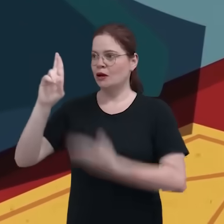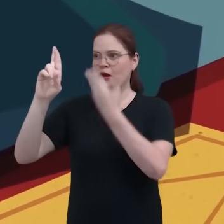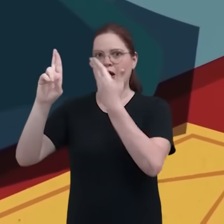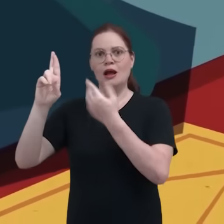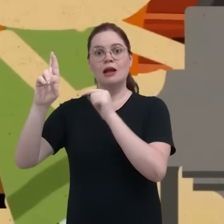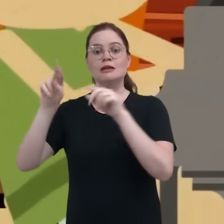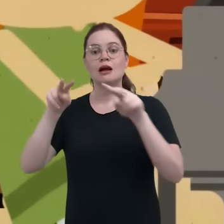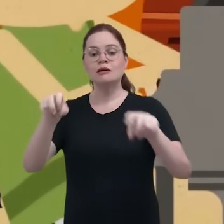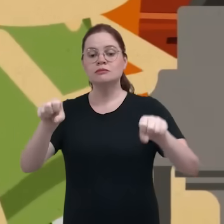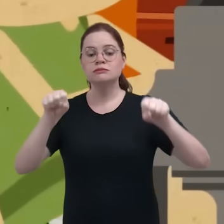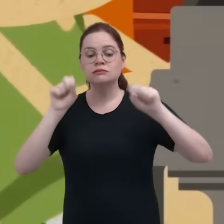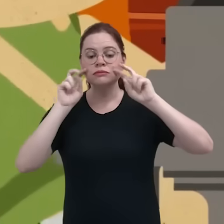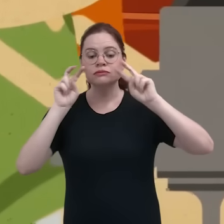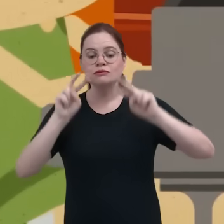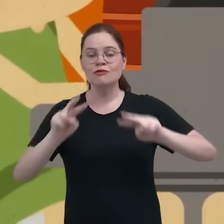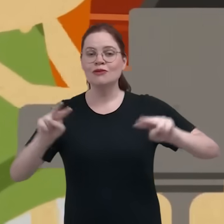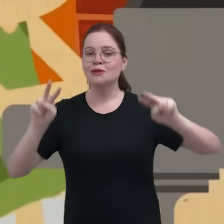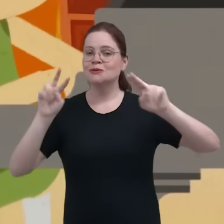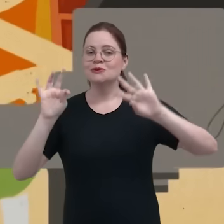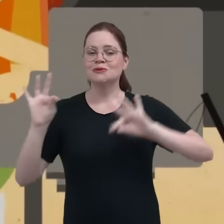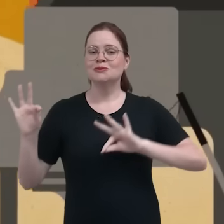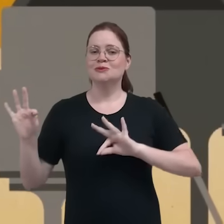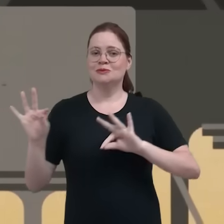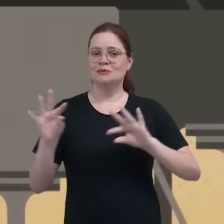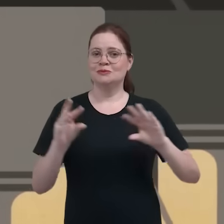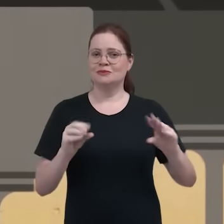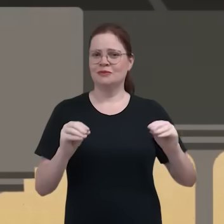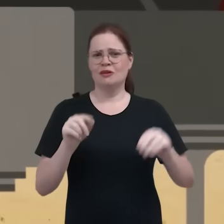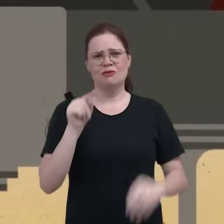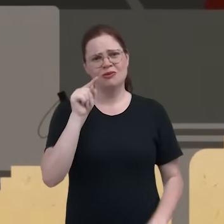invocai-o enquanto está perto.